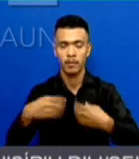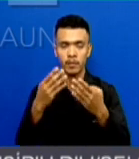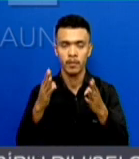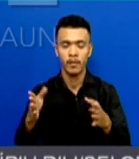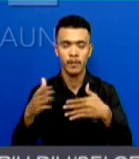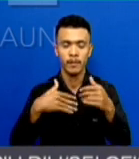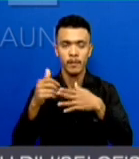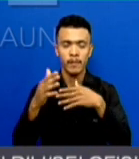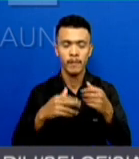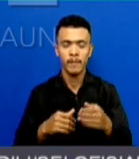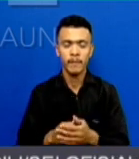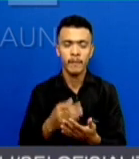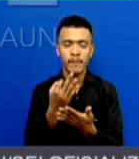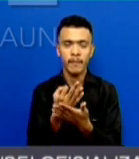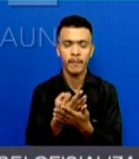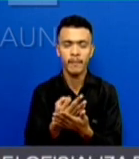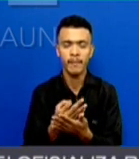normais, ninha preço nene,